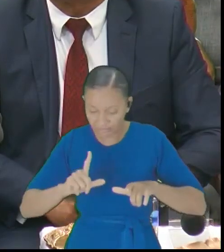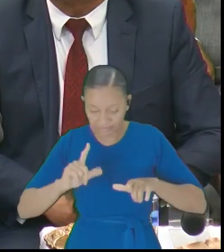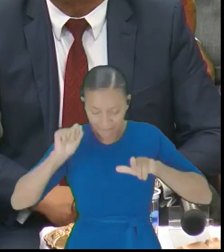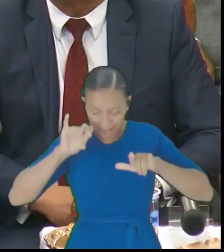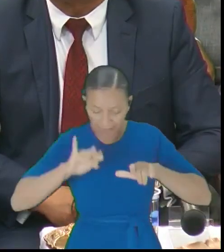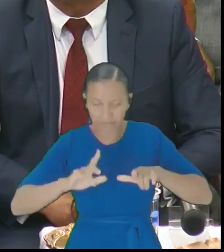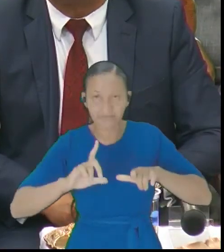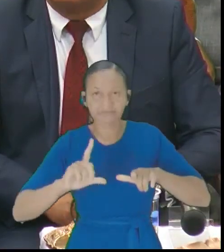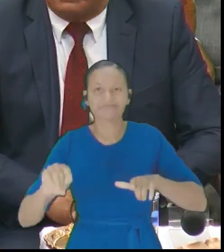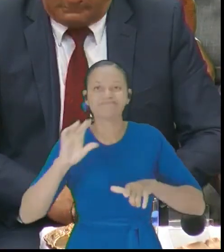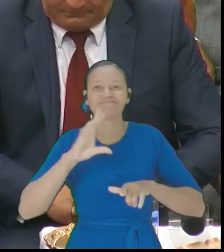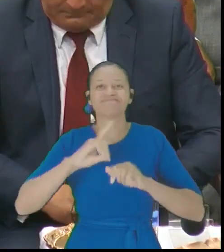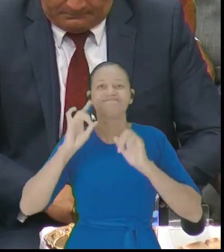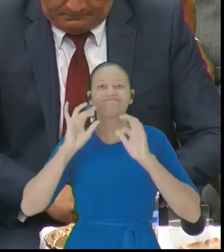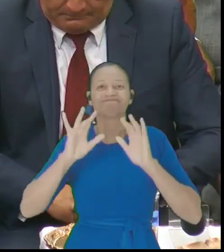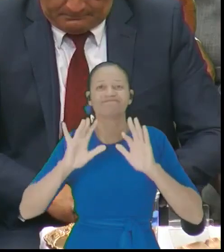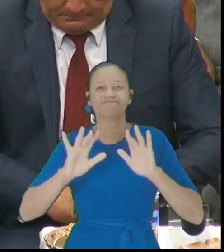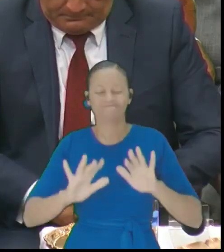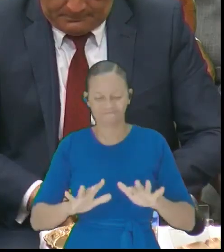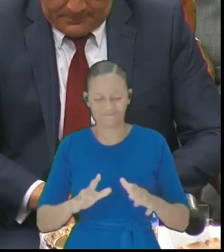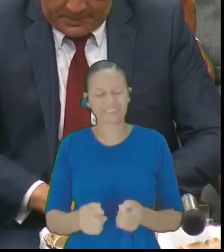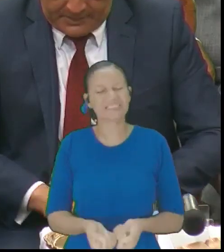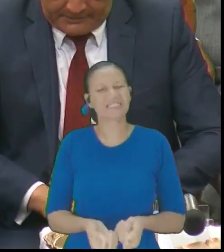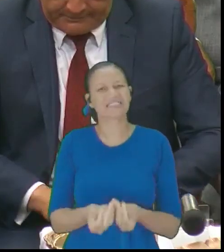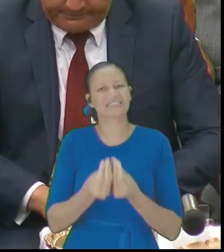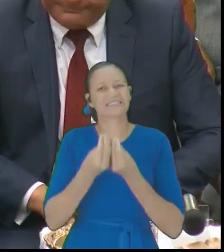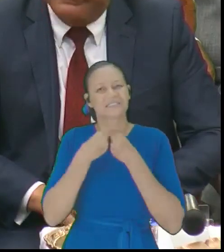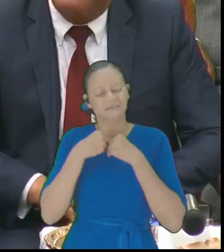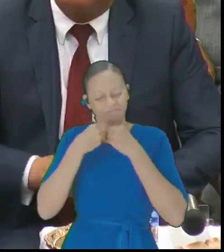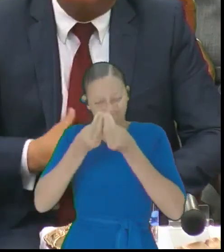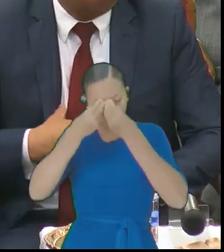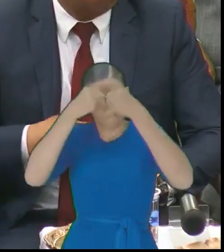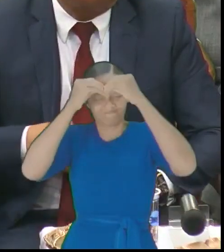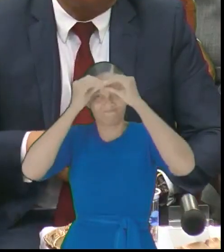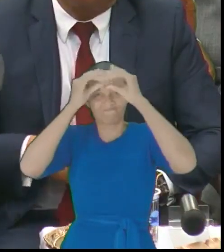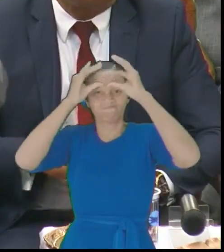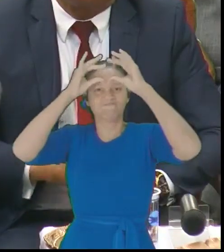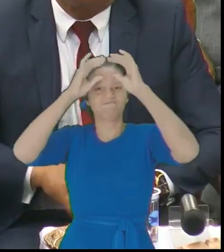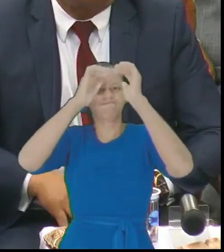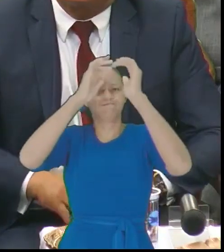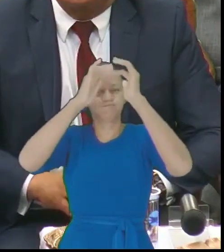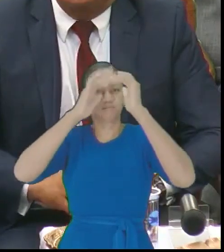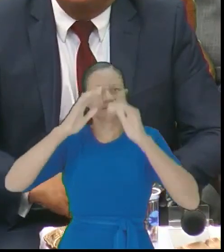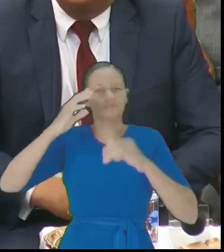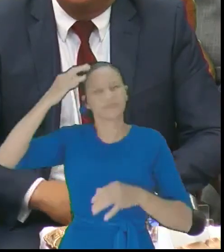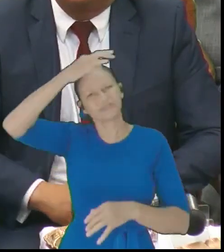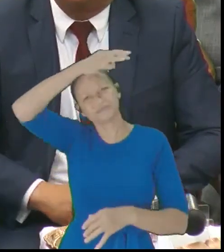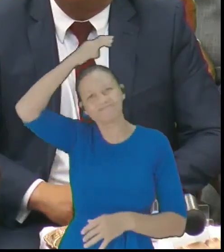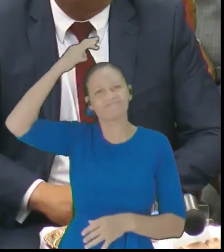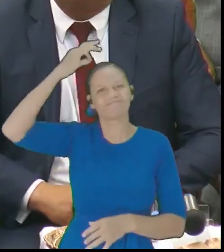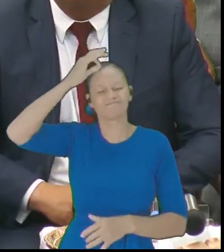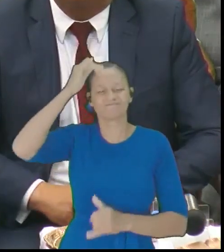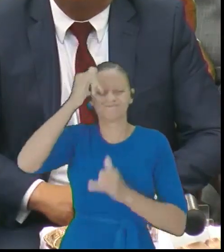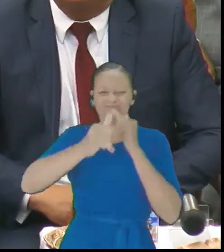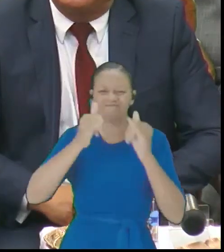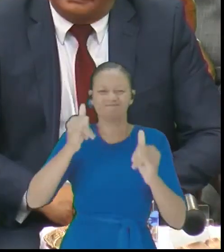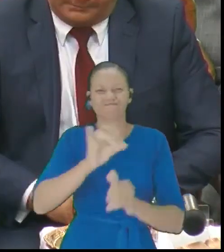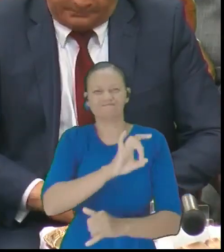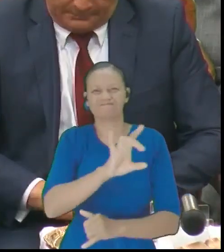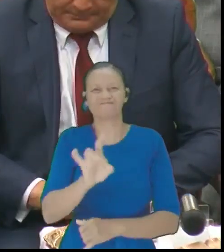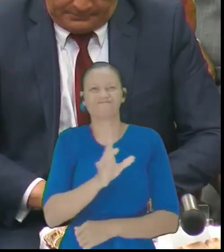bênção. Que Deus te abençoe. Tome essa palavra nesta noite. Que o Espírito do Senhor continue falando em cada coração.